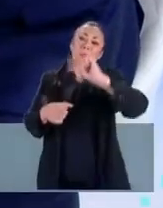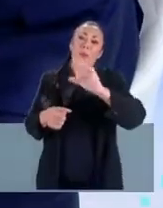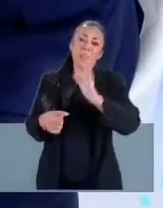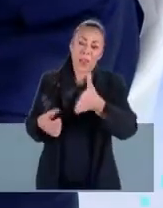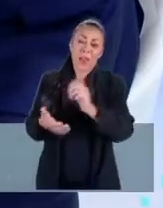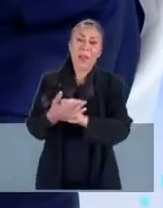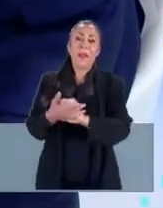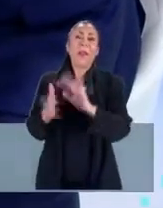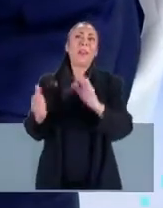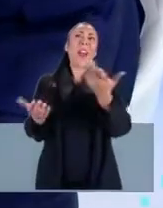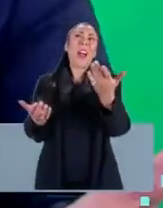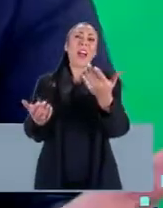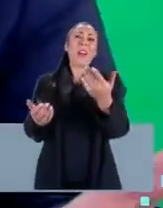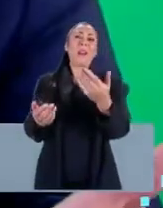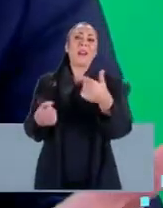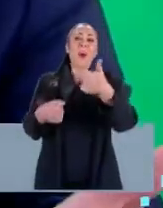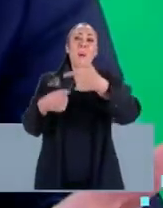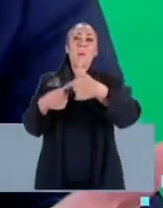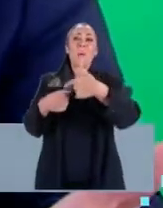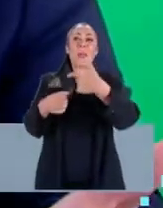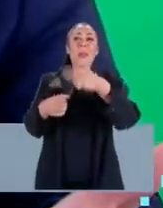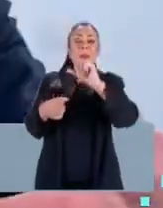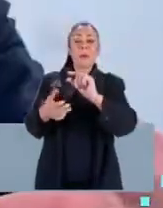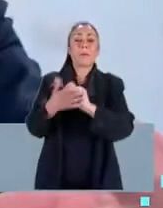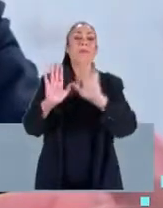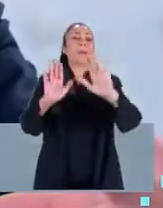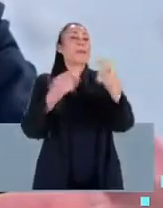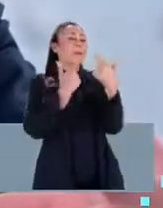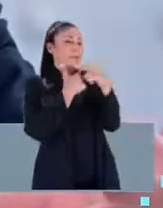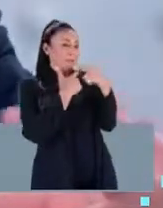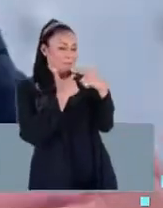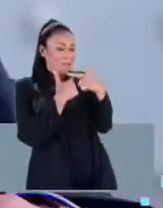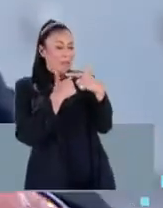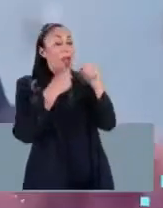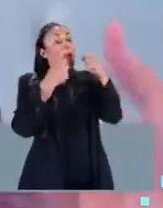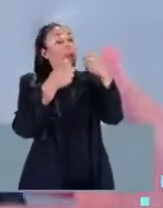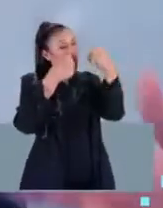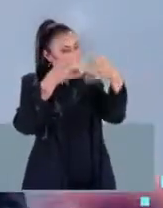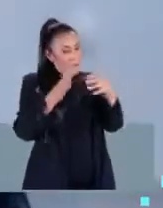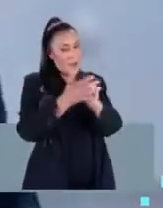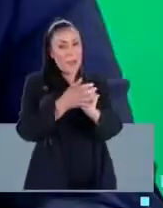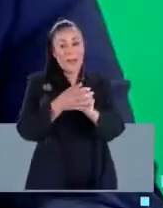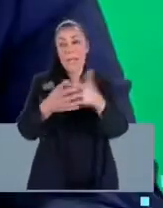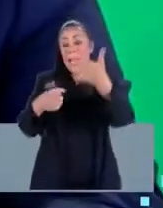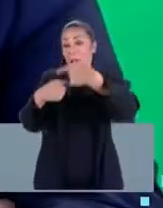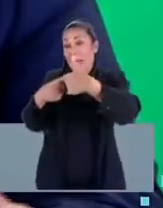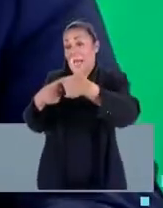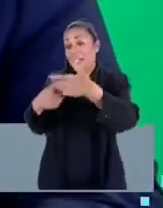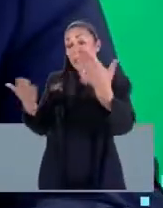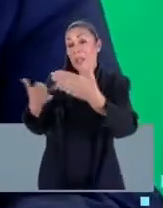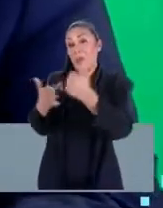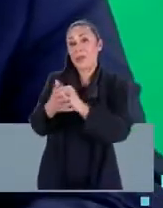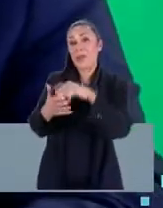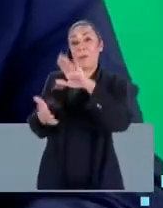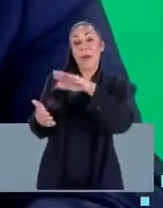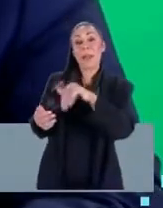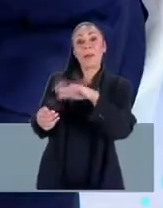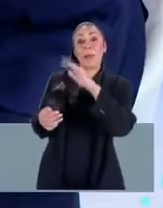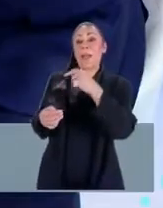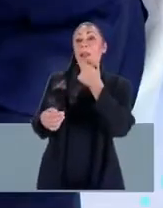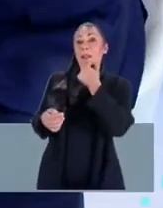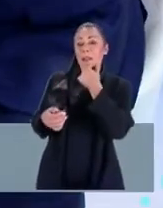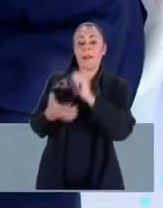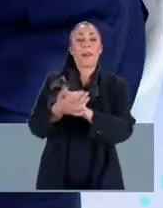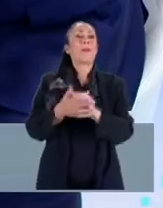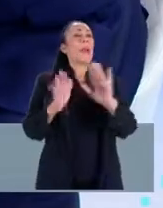combustível. Abaixou o petróleo, abaixou o combustível. Deixa eu te falar uma coisa. Deixa eu lhe falar uma coisa, querido. A gasolina está mais barata no Brasil do que na Inglaterra. Permita-me